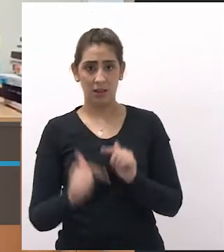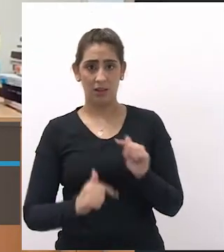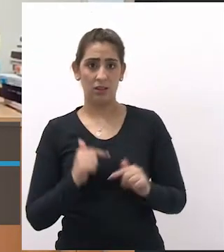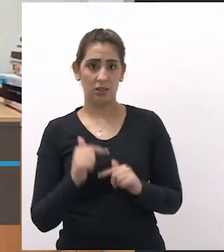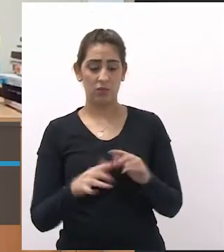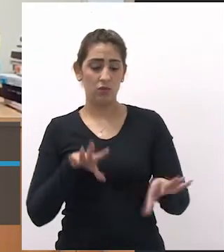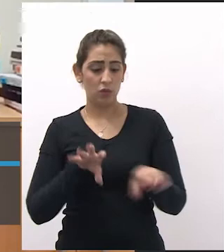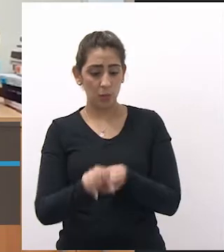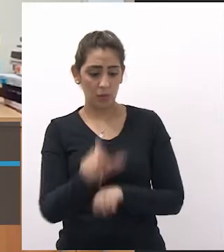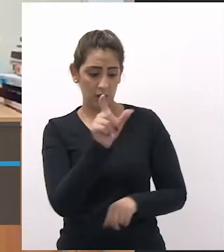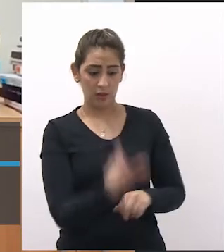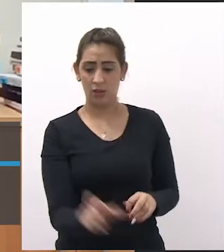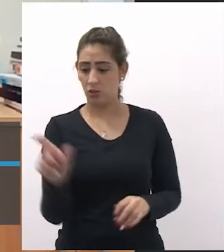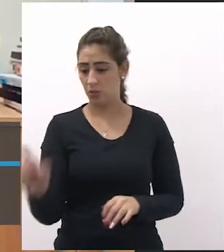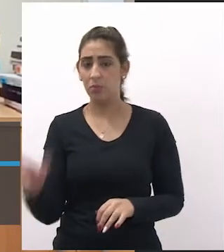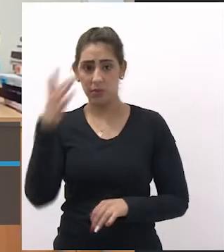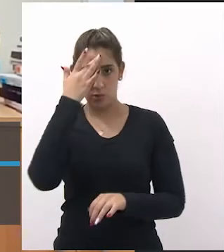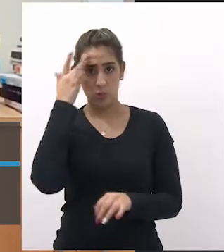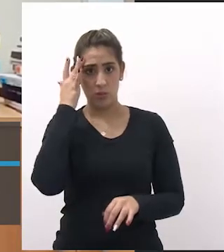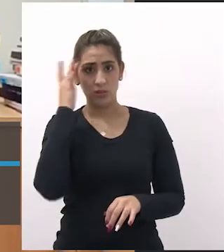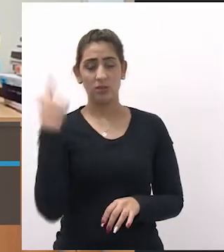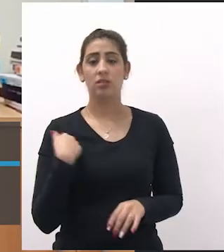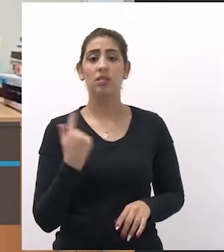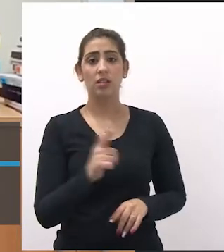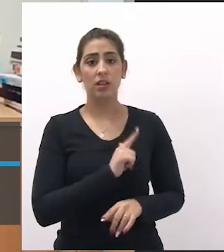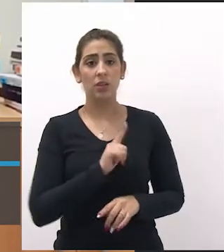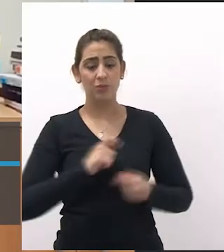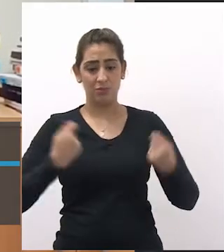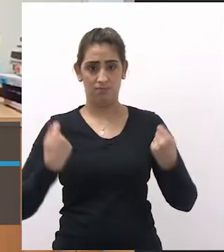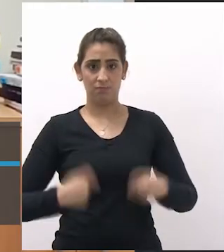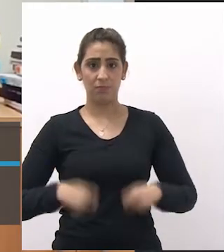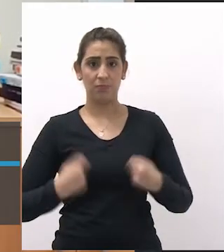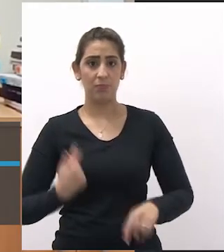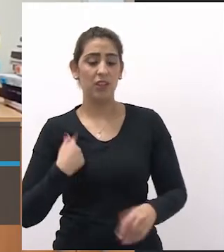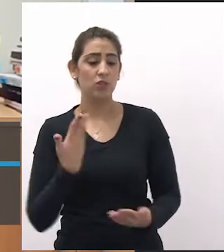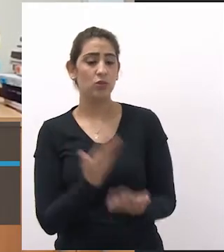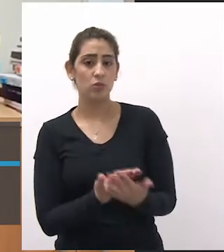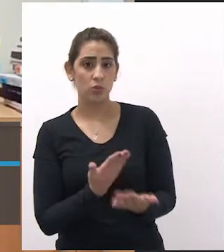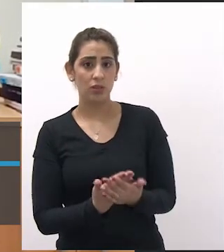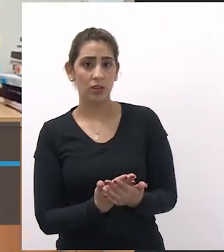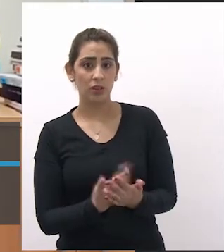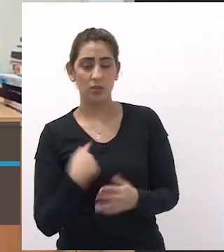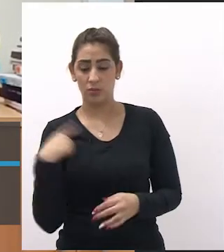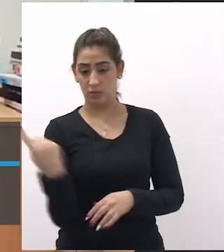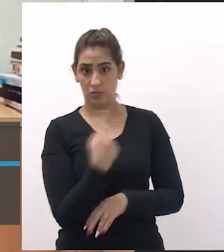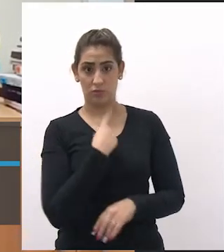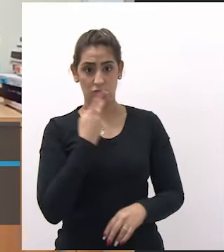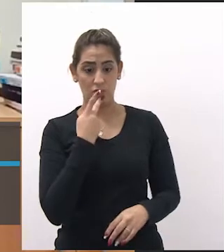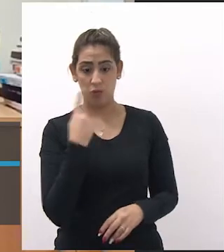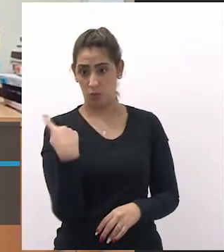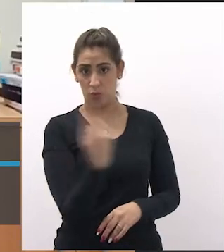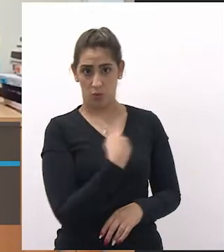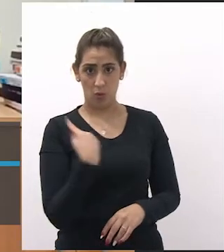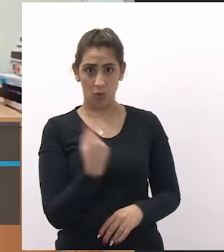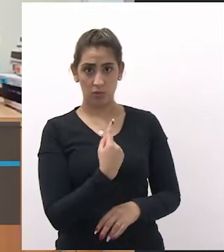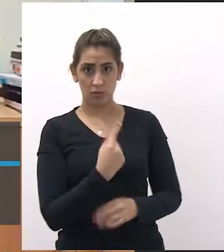formando cidadãos, né? Temos essa necessidade de estudar. Quando eu digo nós, porque eu também me